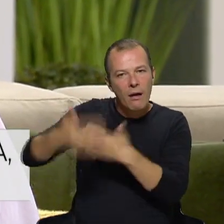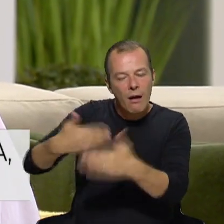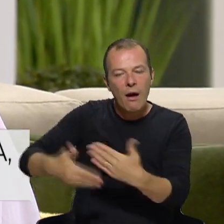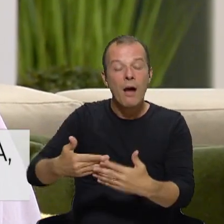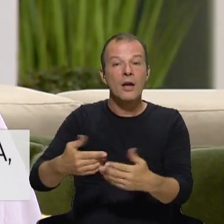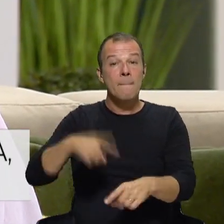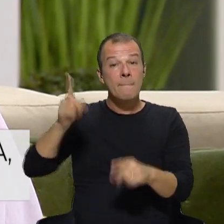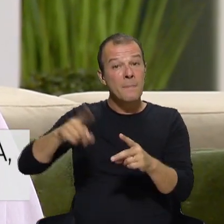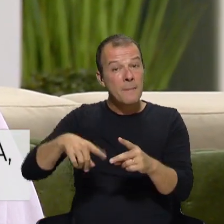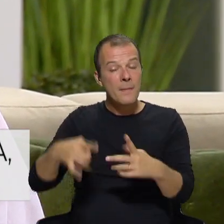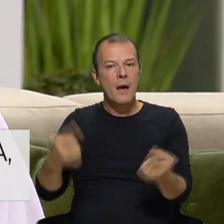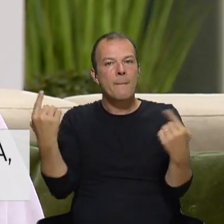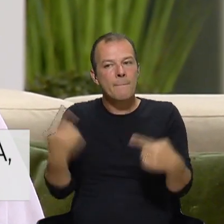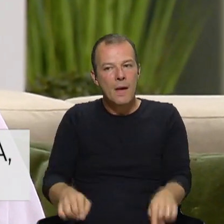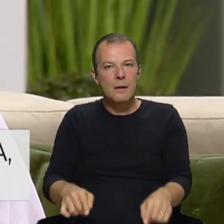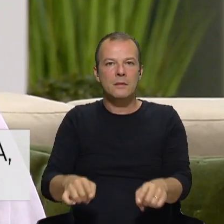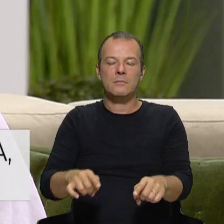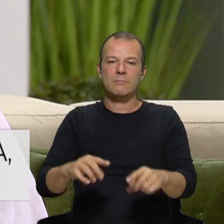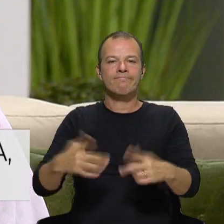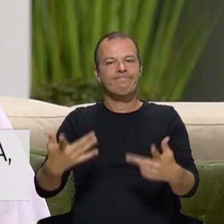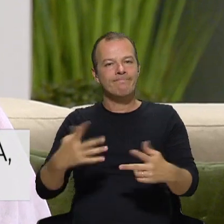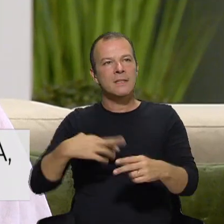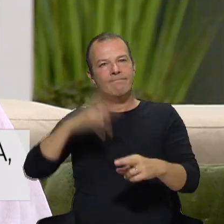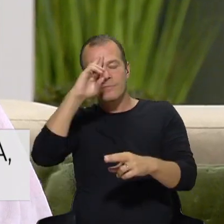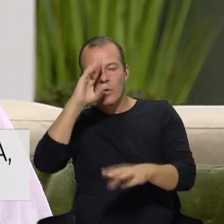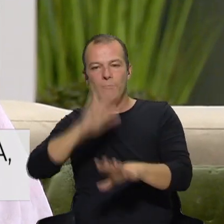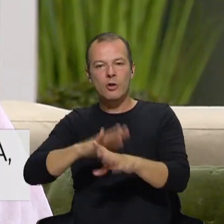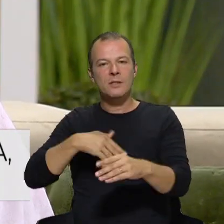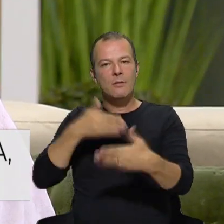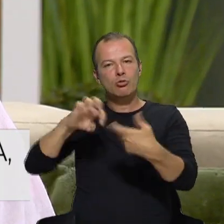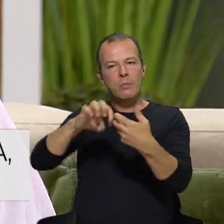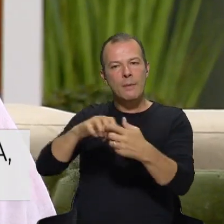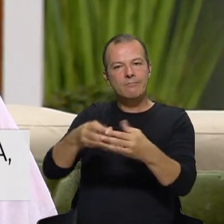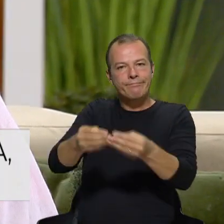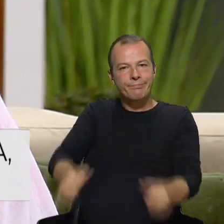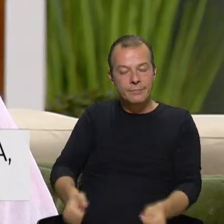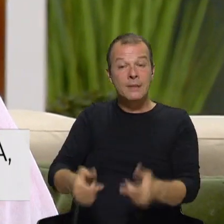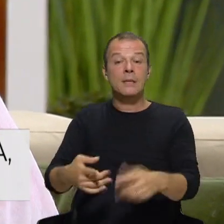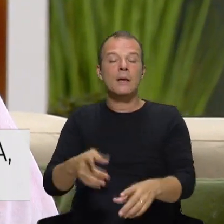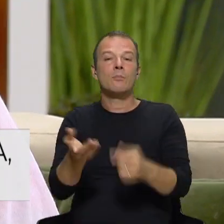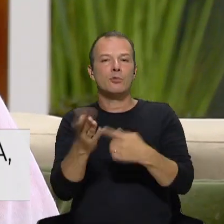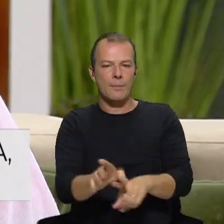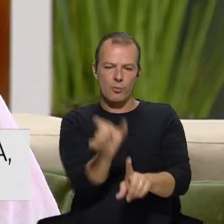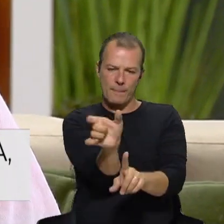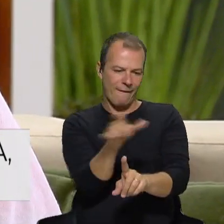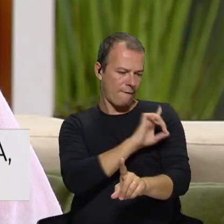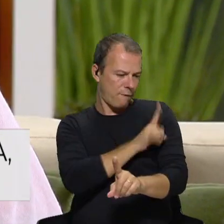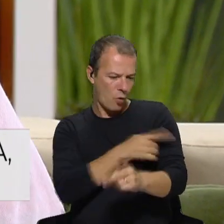muitas vezes temos que nos transcender para superarmos as adversidades. Palavras como